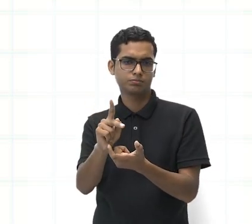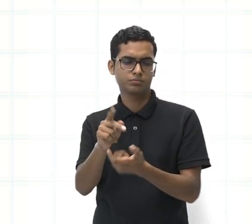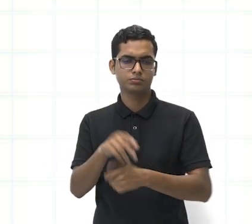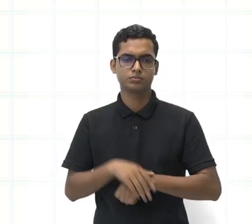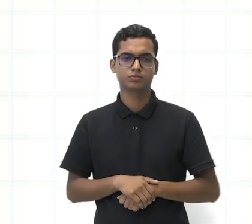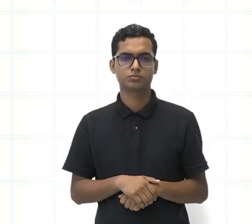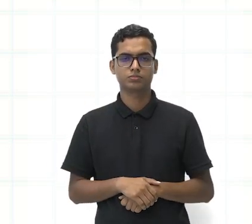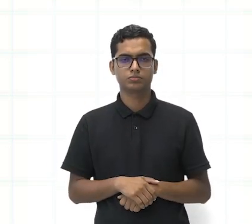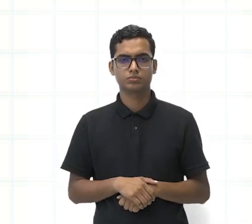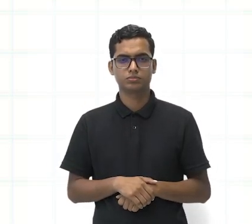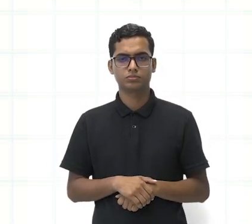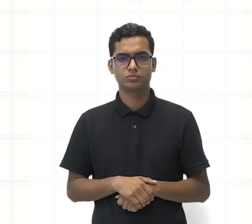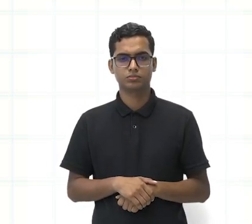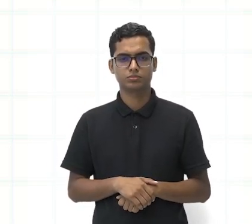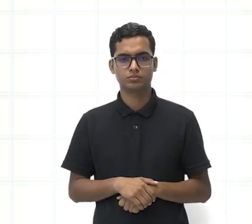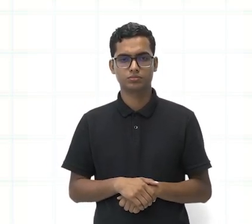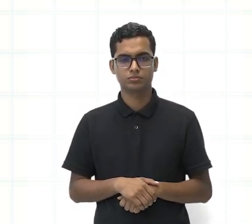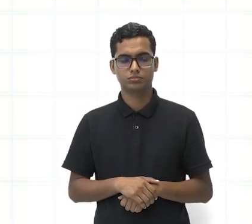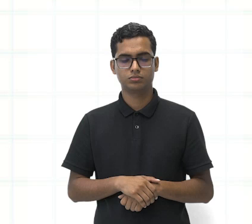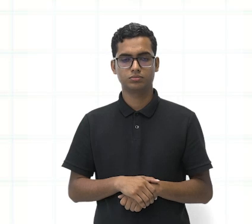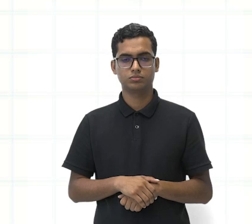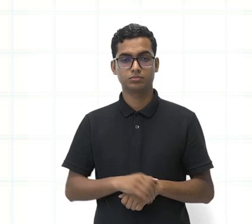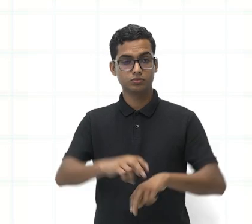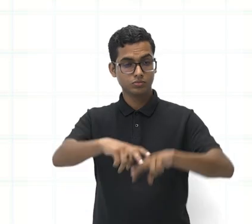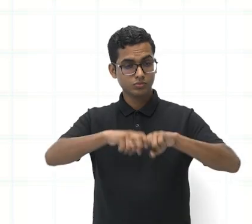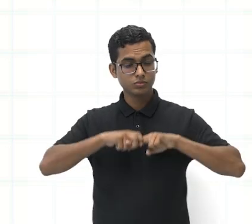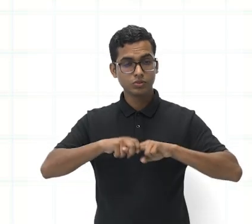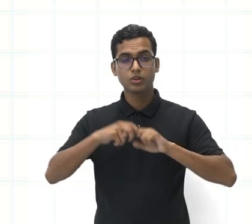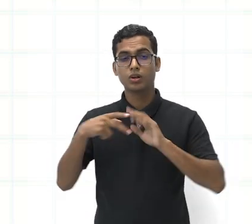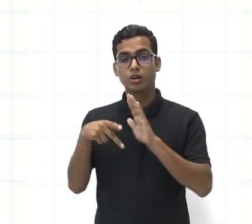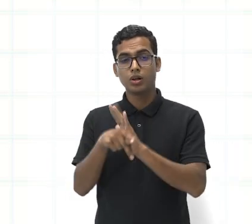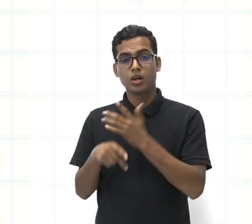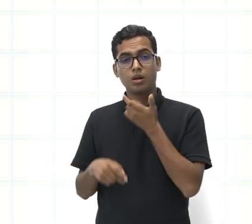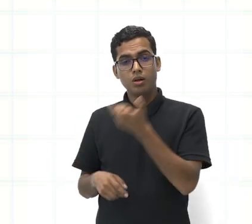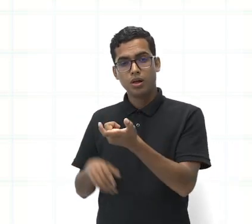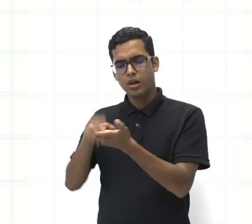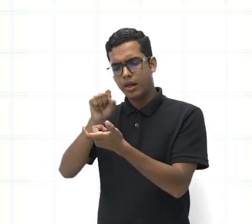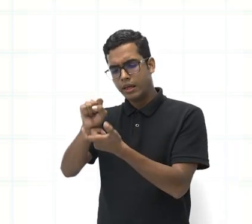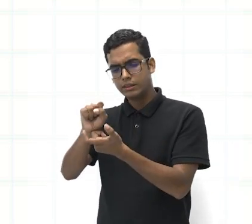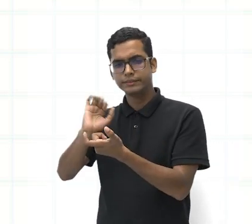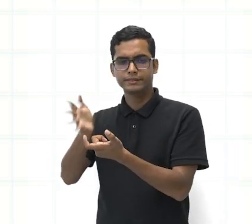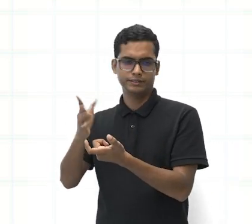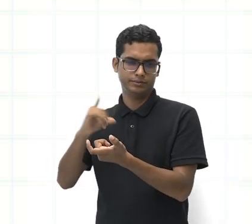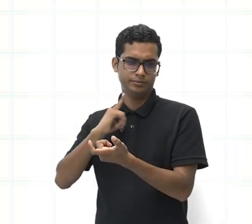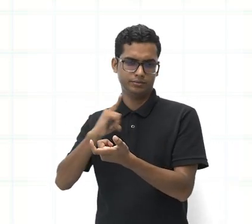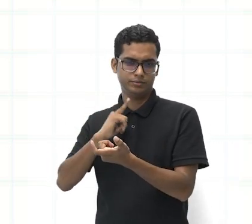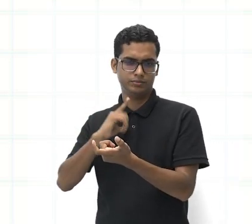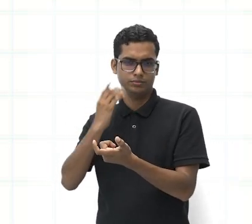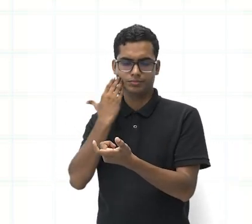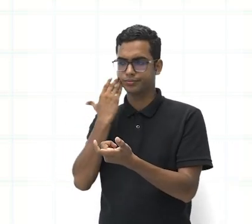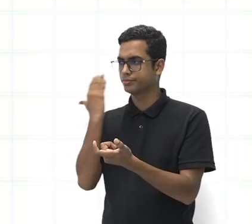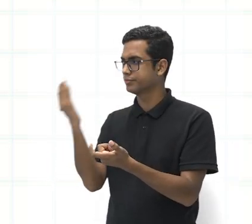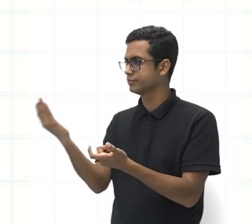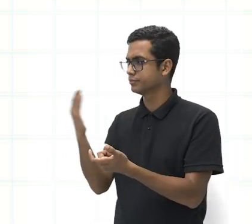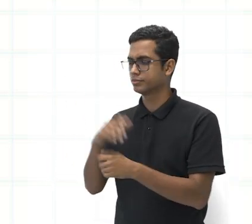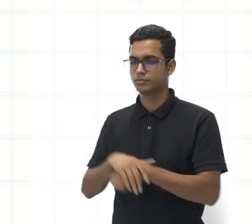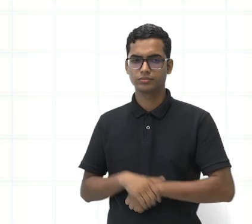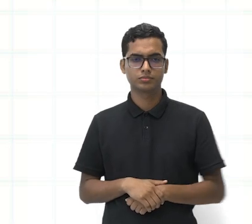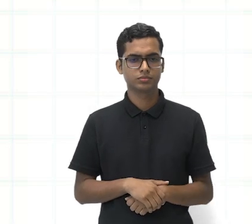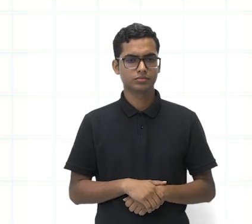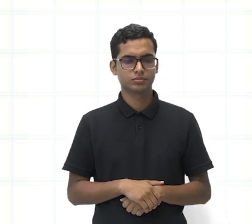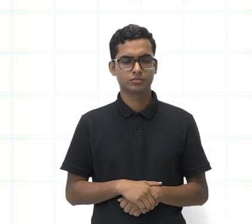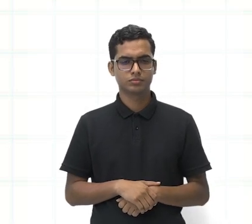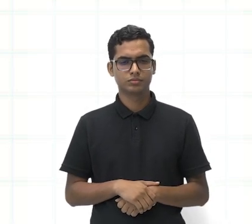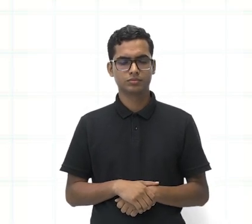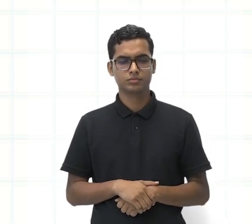colocar somente o apóstrofo, por quê? Porque a minha palavrinha já tem um S, ok? Olha só, parents já tem terminação em S, então eu